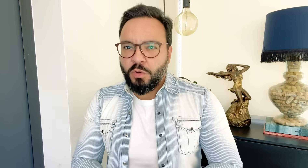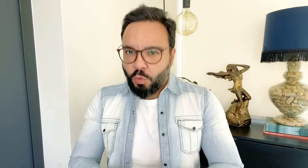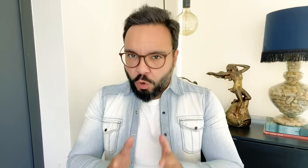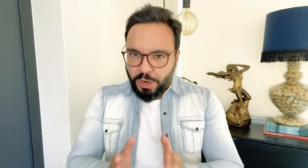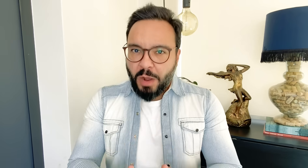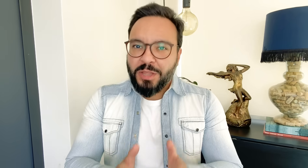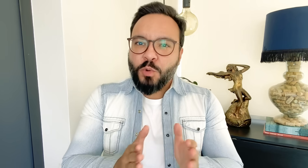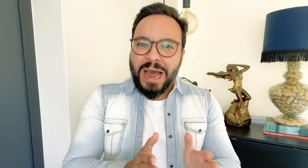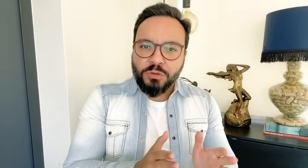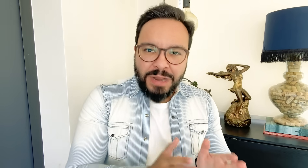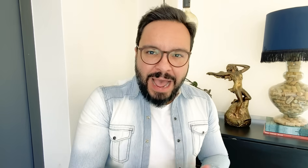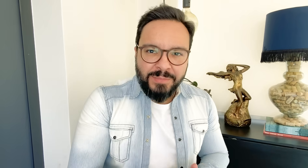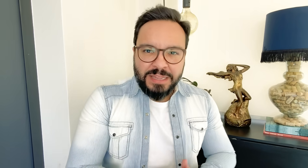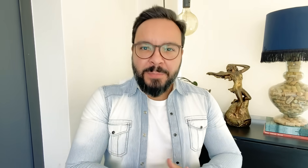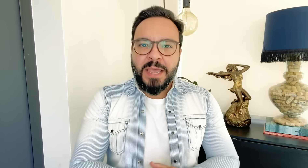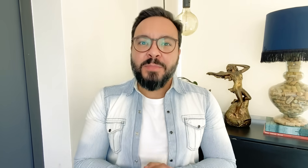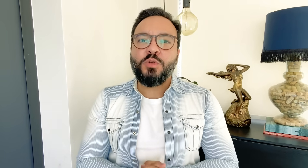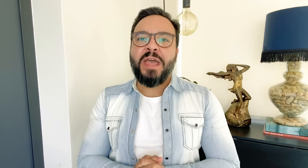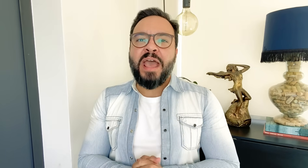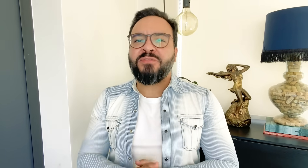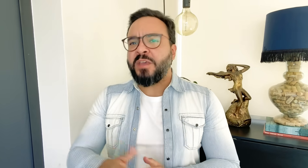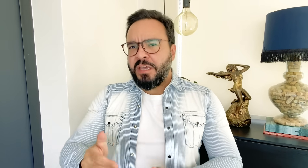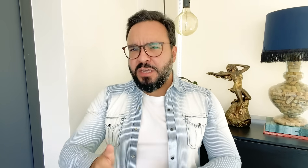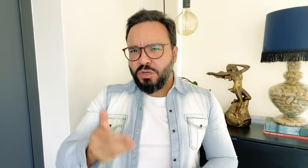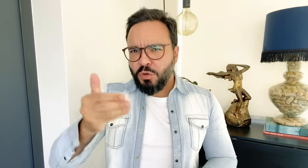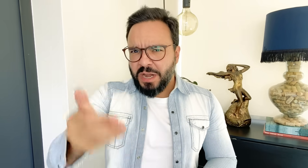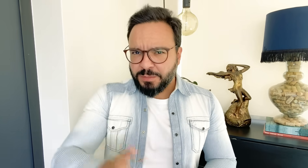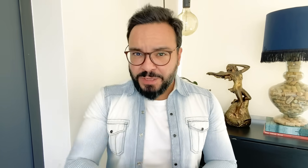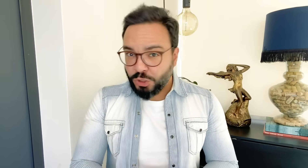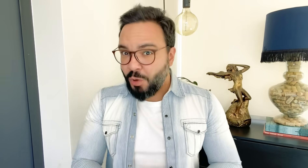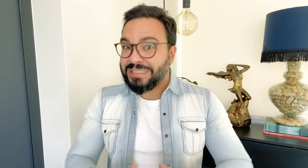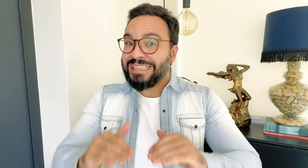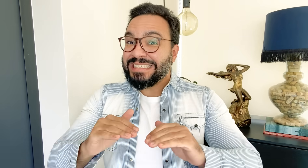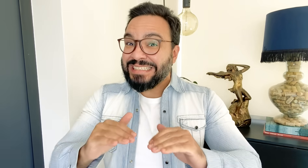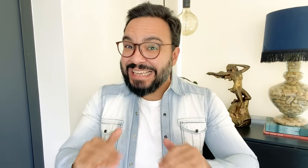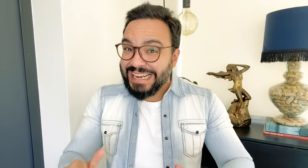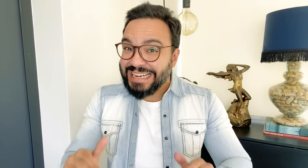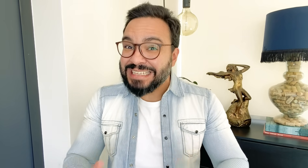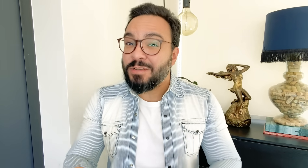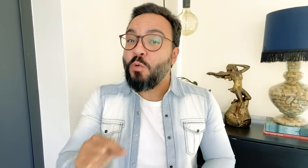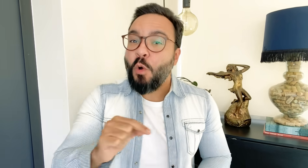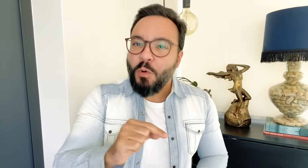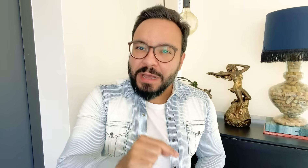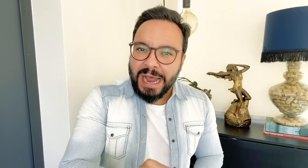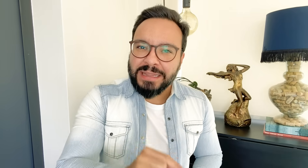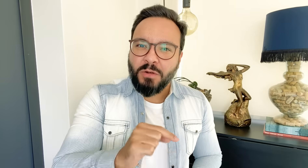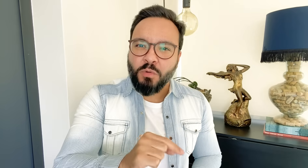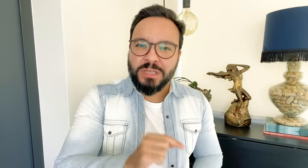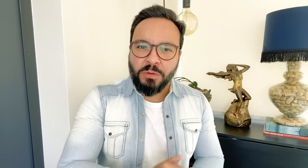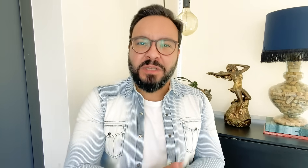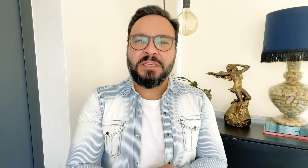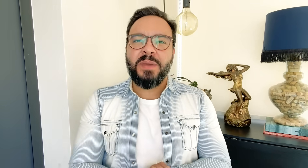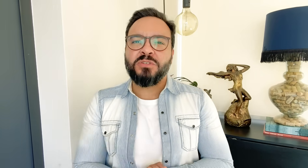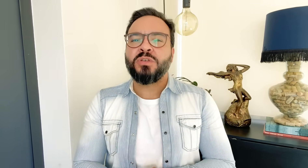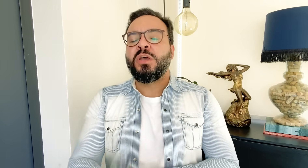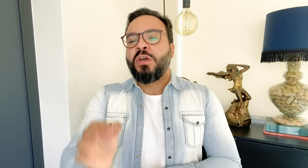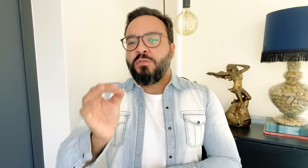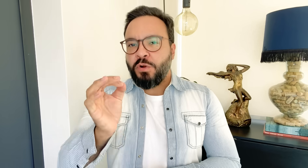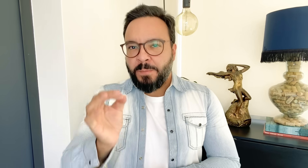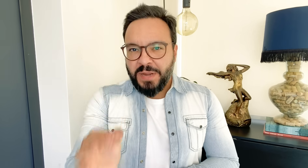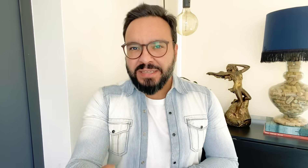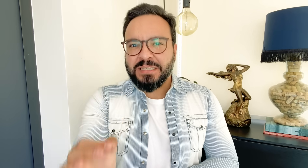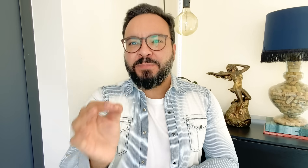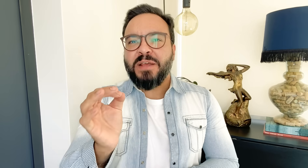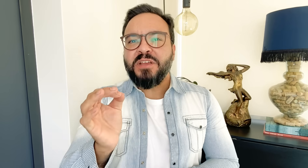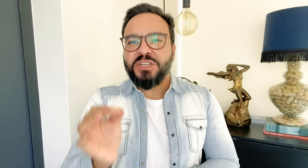Torres, o coronel Eduardo Naime da PM do DF e inúmeras pessoas sem ligação concreta com os acontecimentos